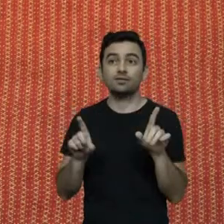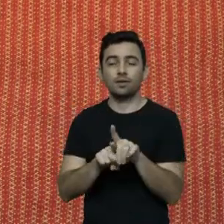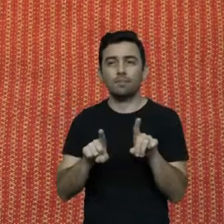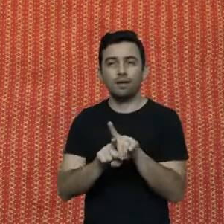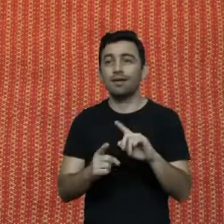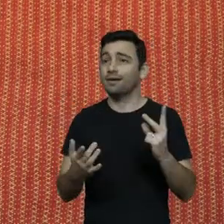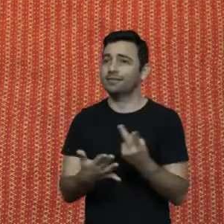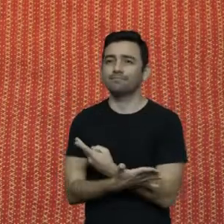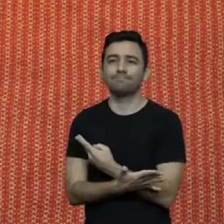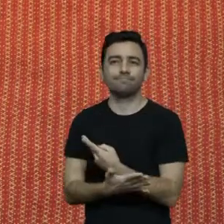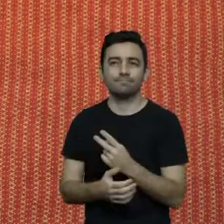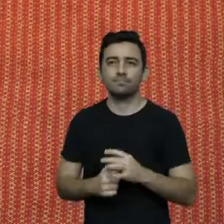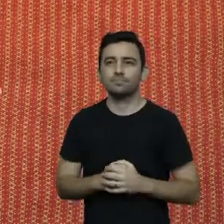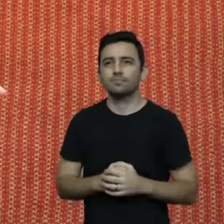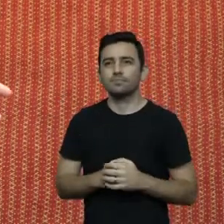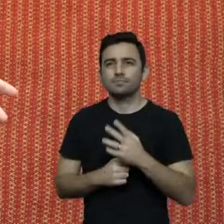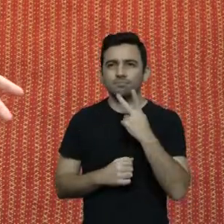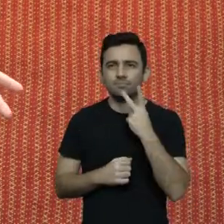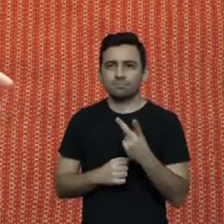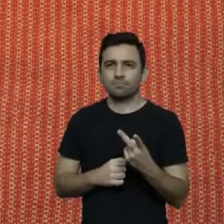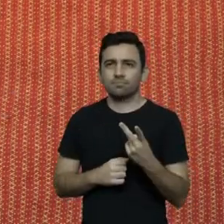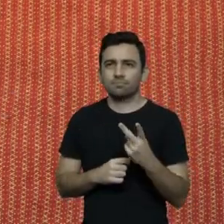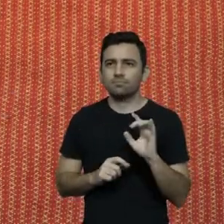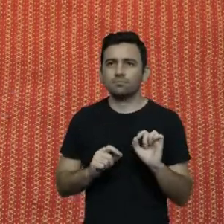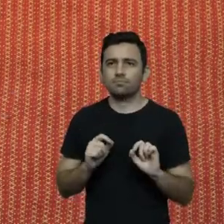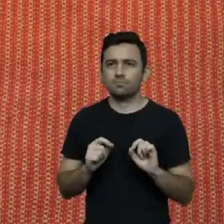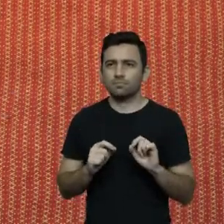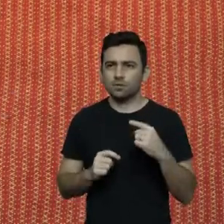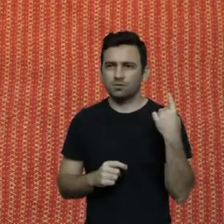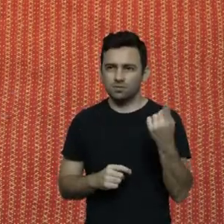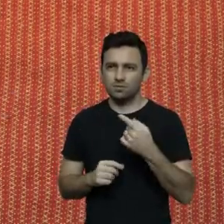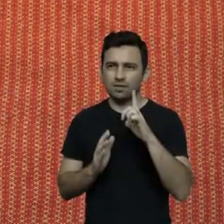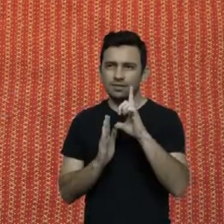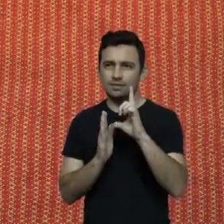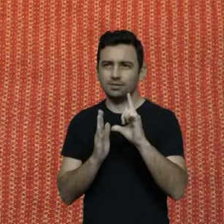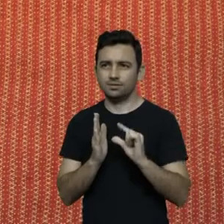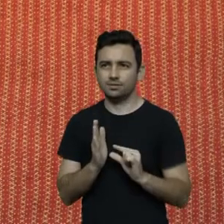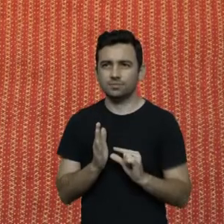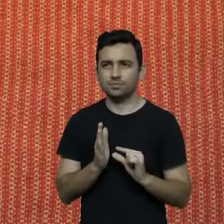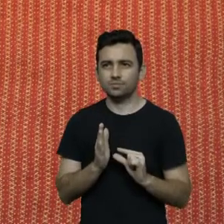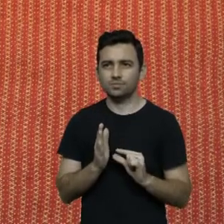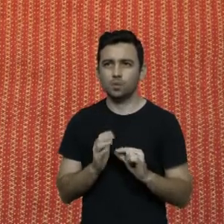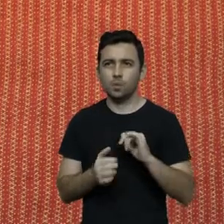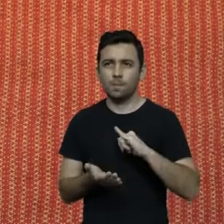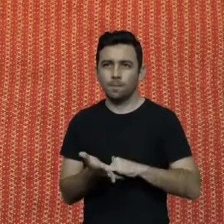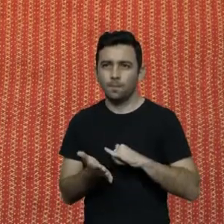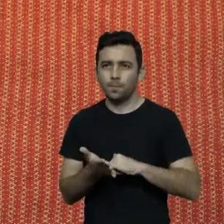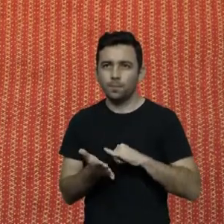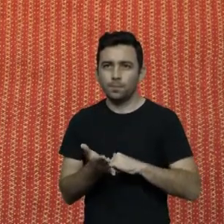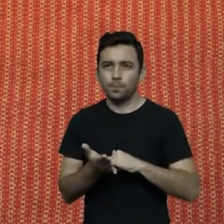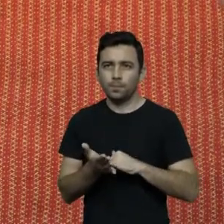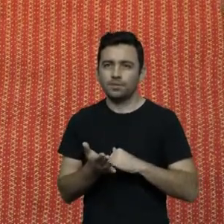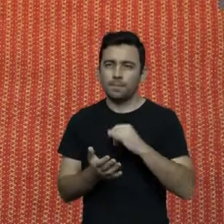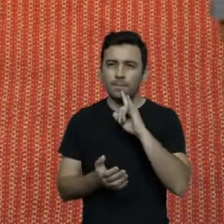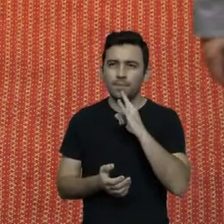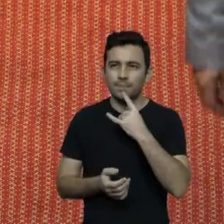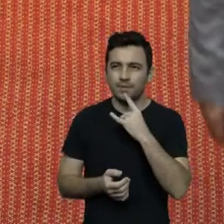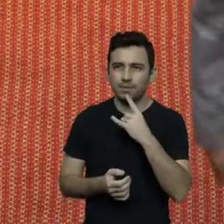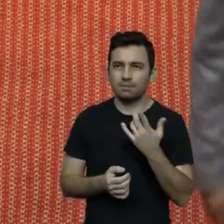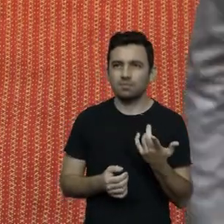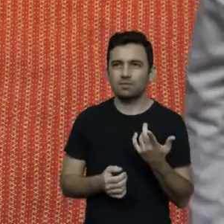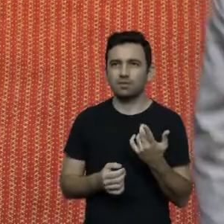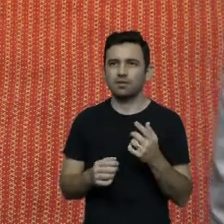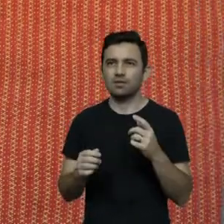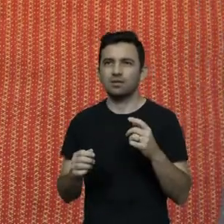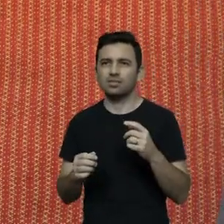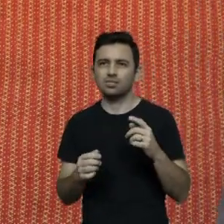errada falar que nós vamos reduzir o imposto na na bebida isso vai